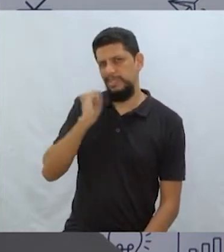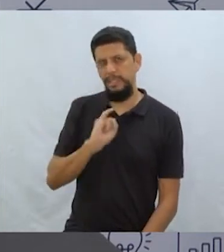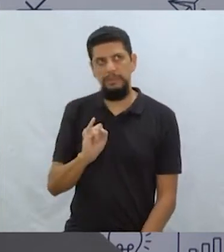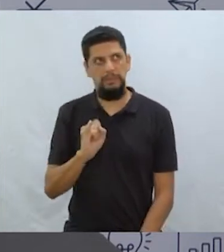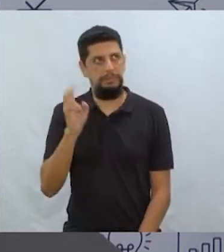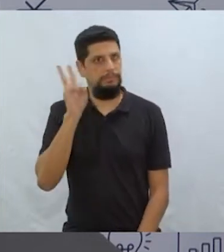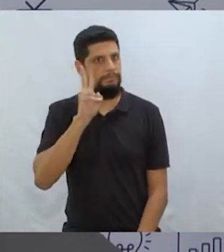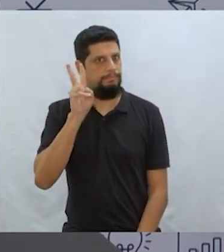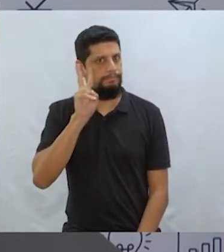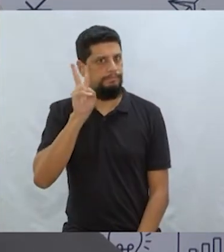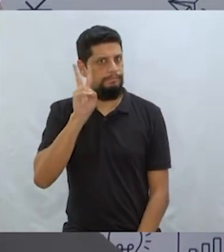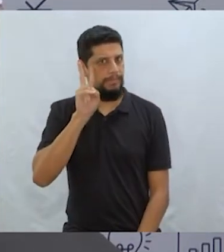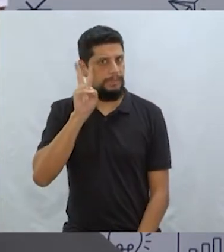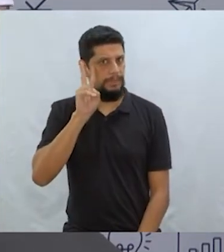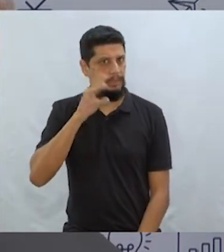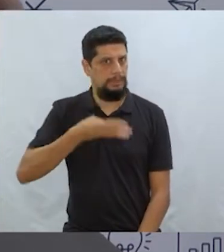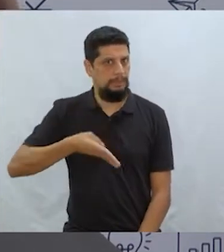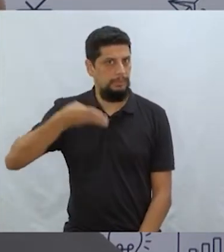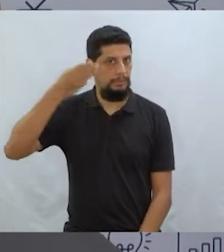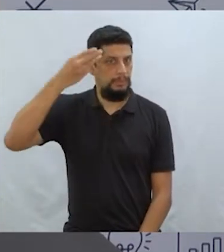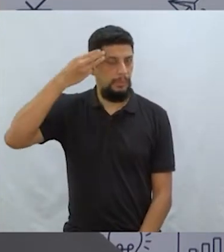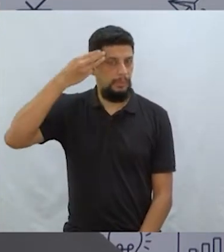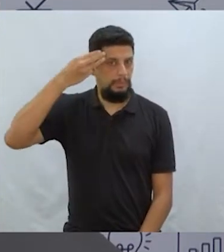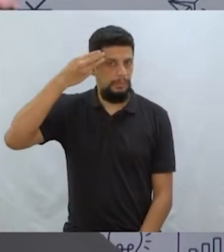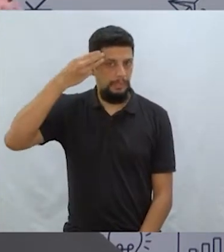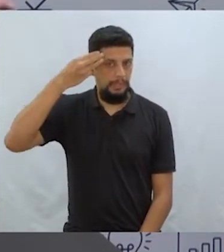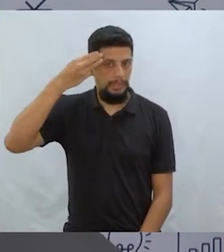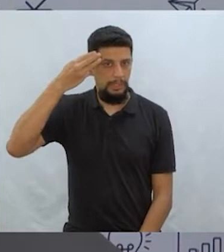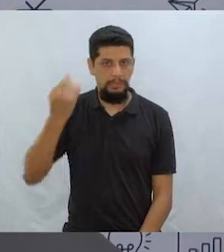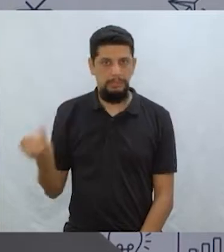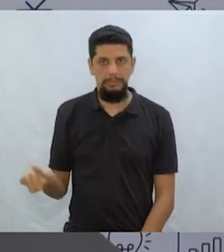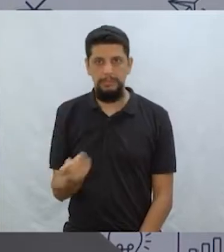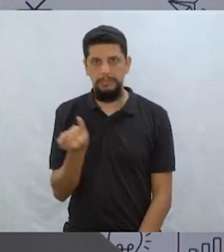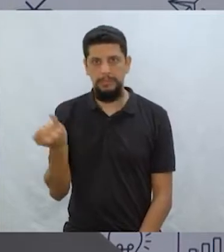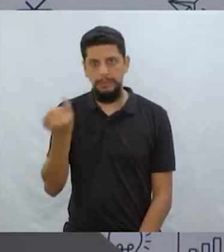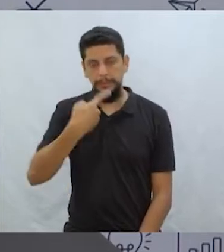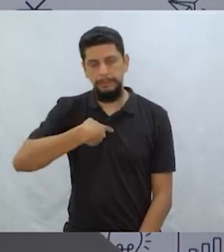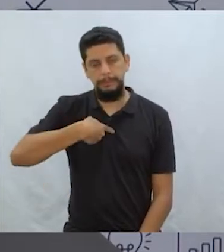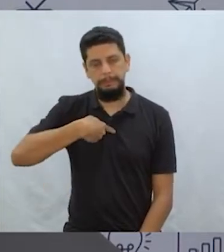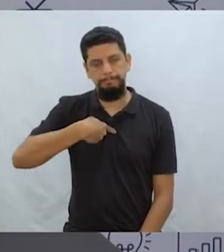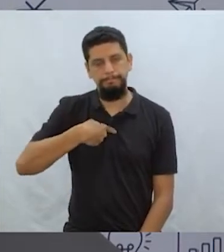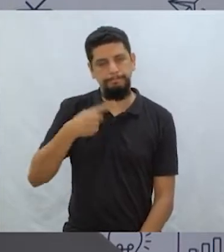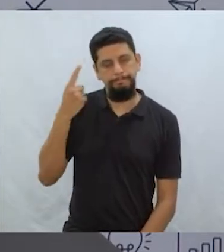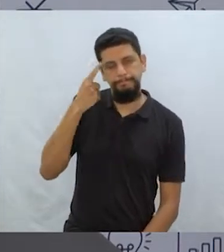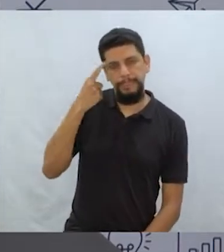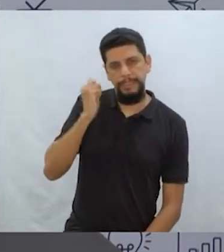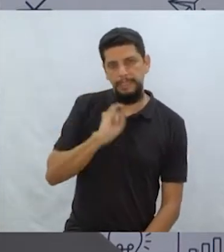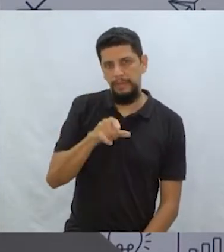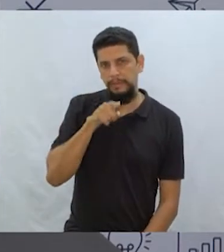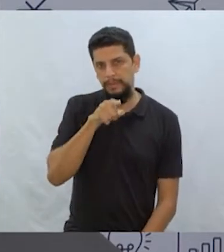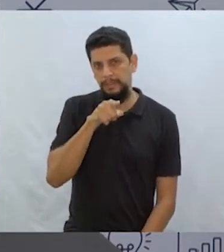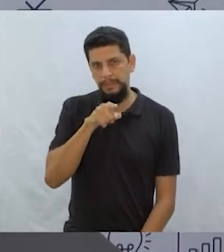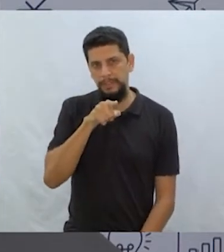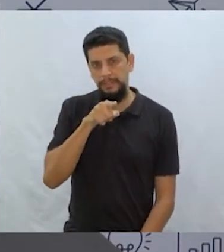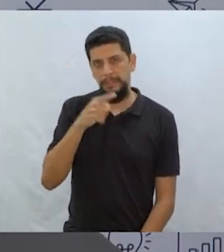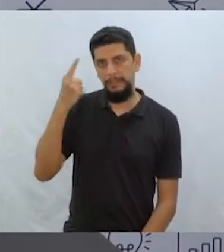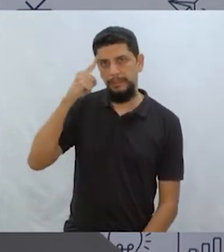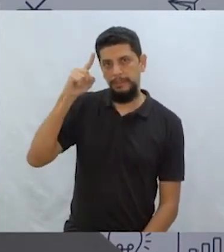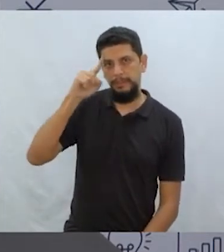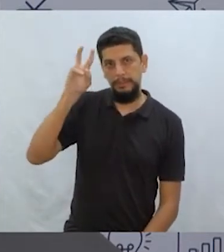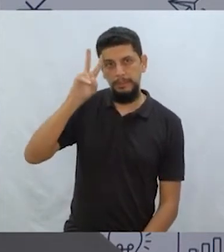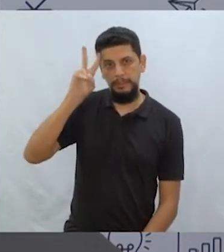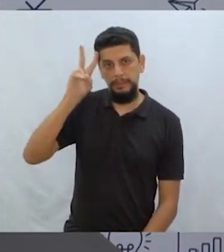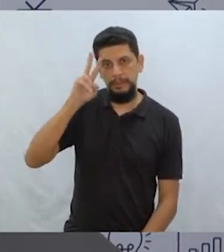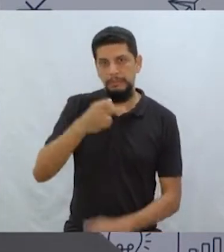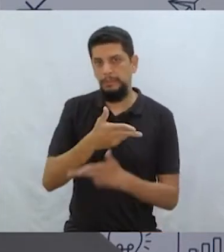Será que você se recorda lembra das memórias As Memórias são tão importantes nos constrói tanto Será que você vai